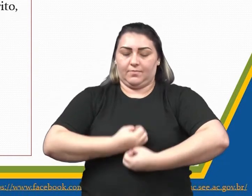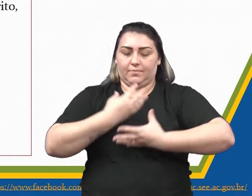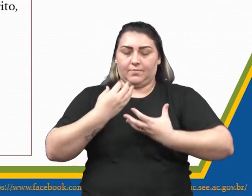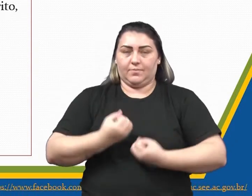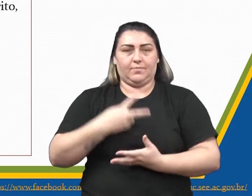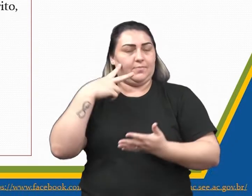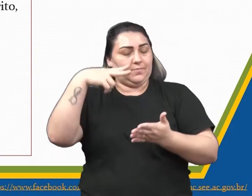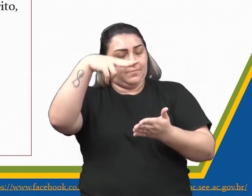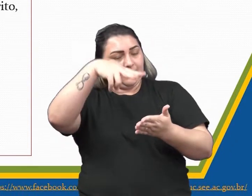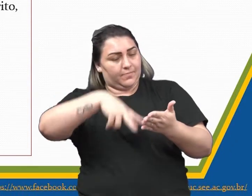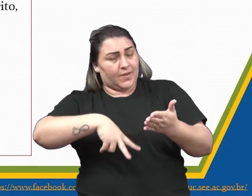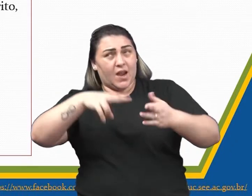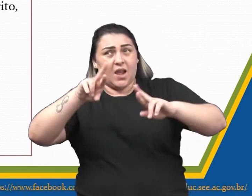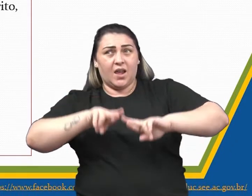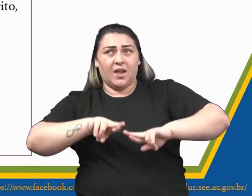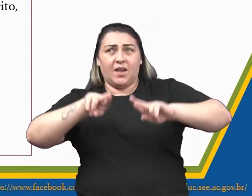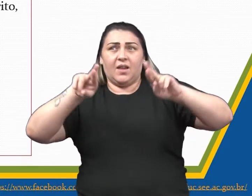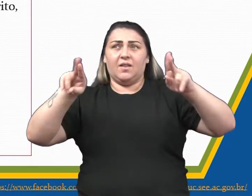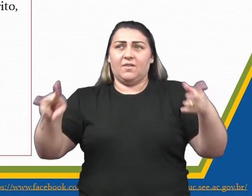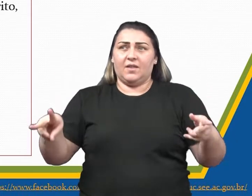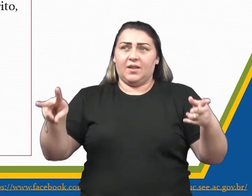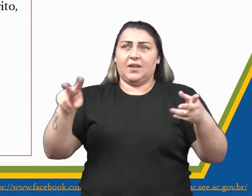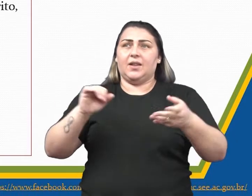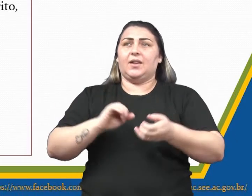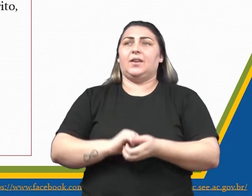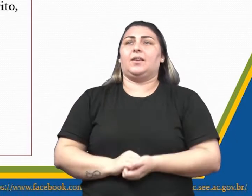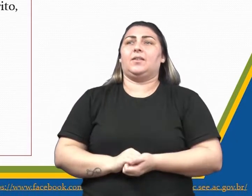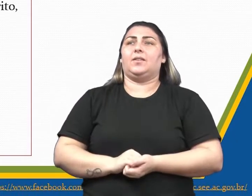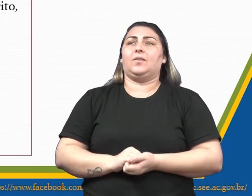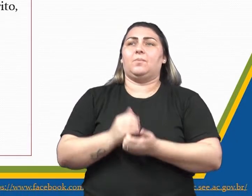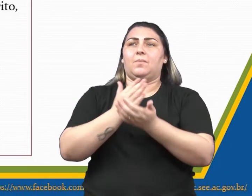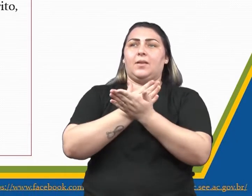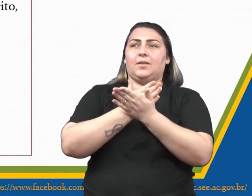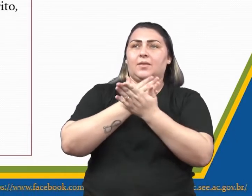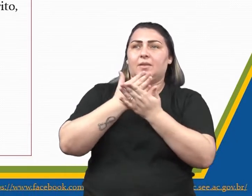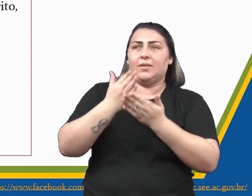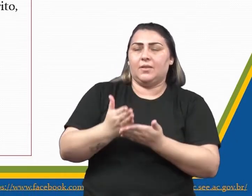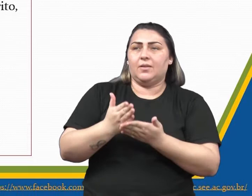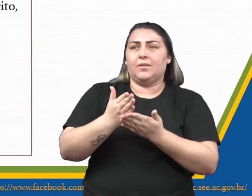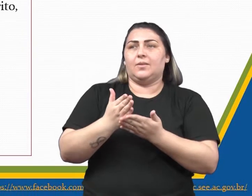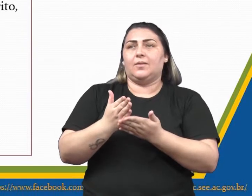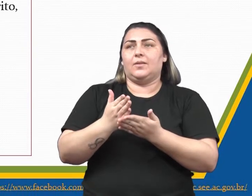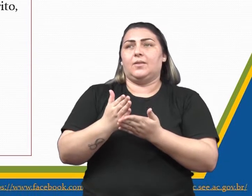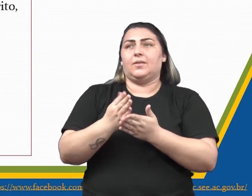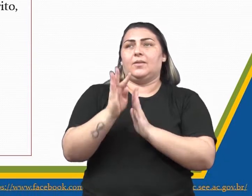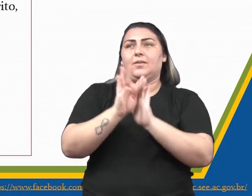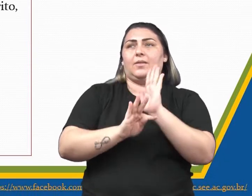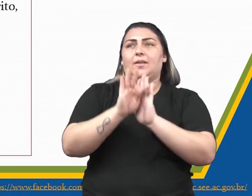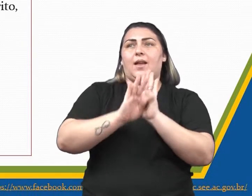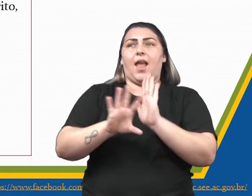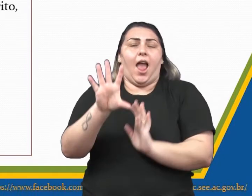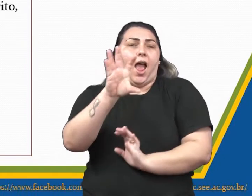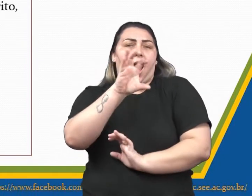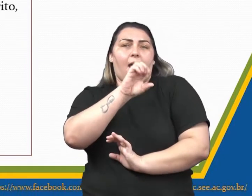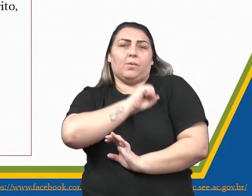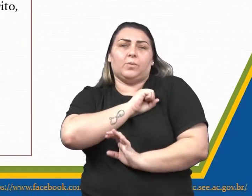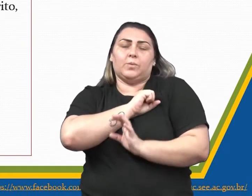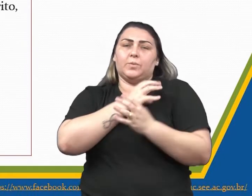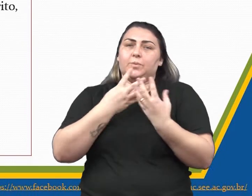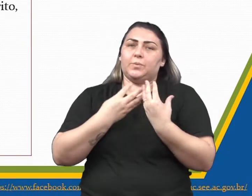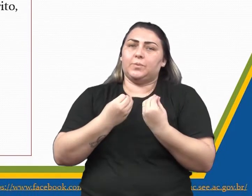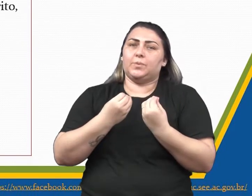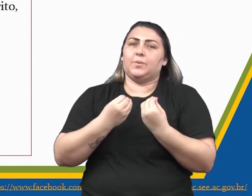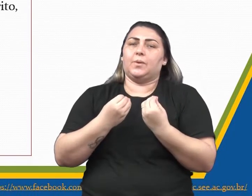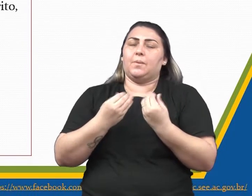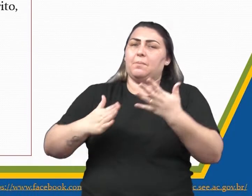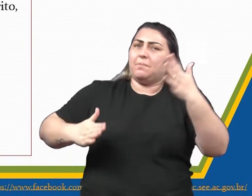uma olhada. É diferente, tá? E aí começamos aí, tem o termo amor bastante, e aí começa o título